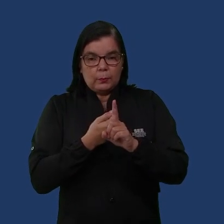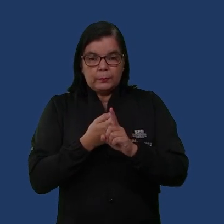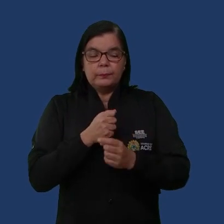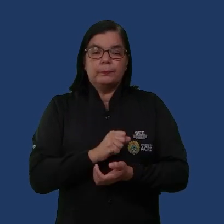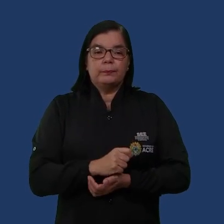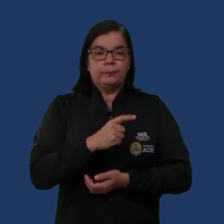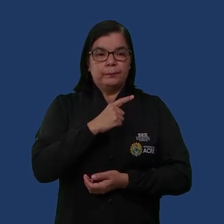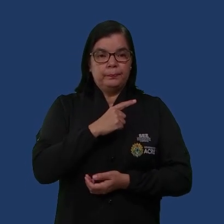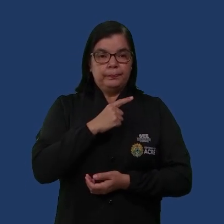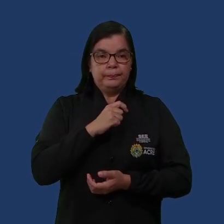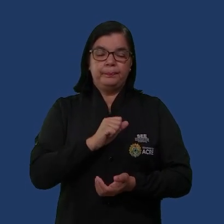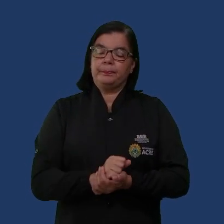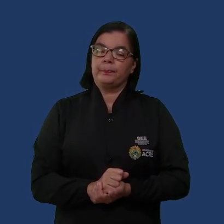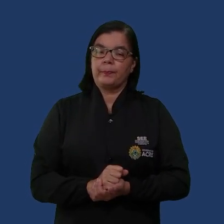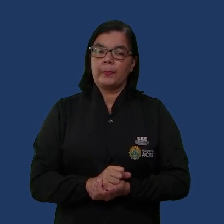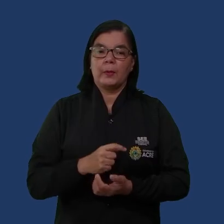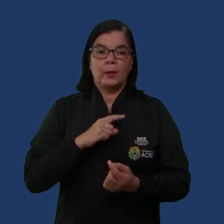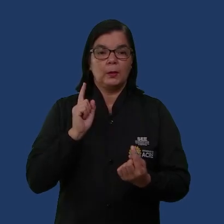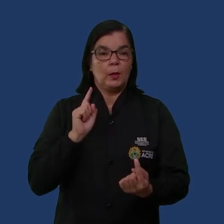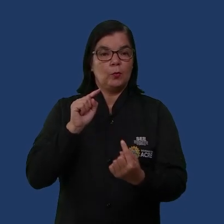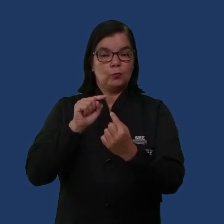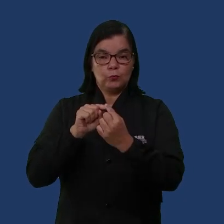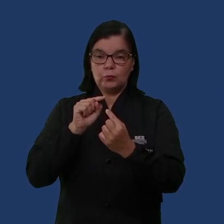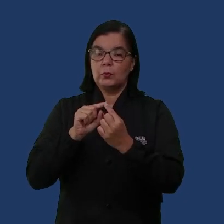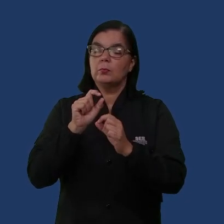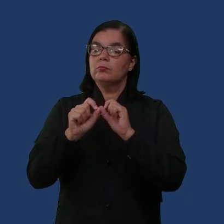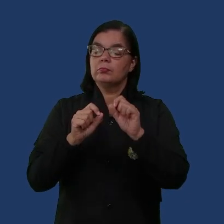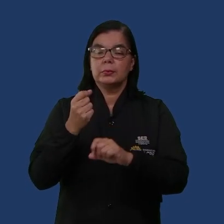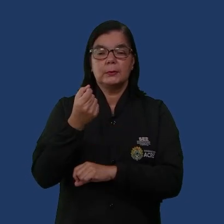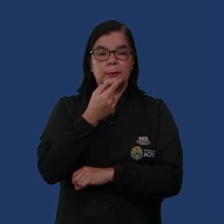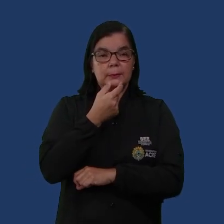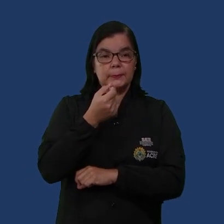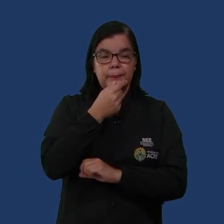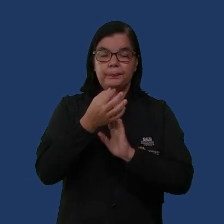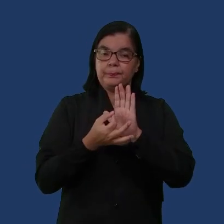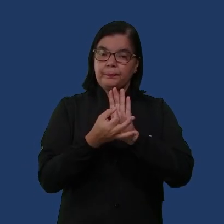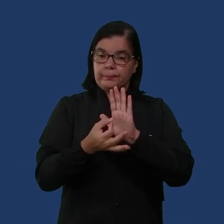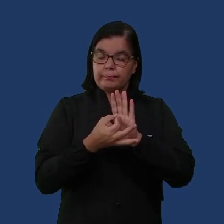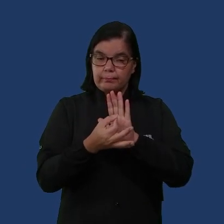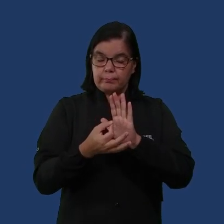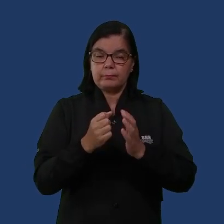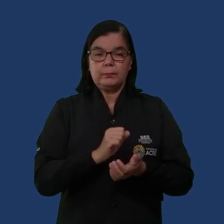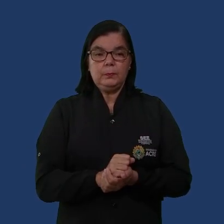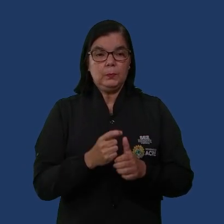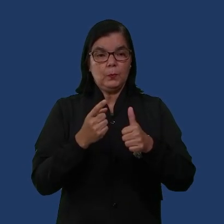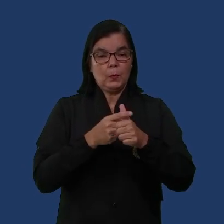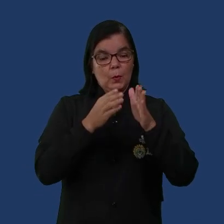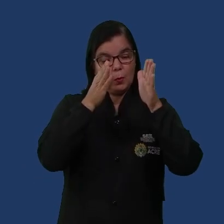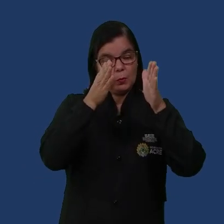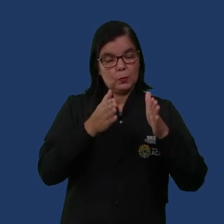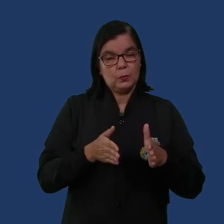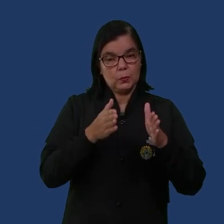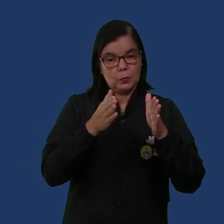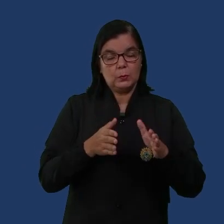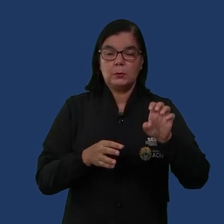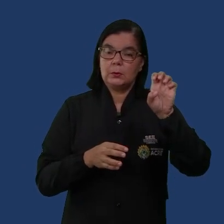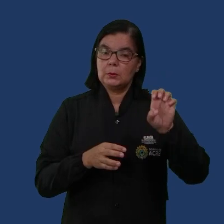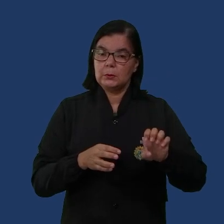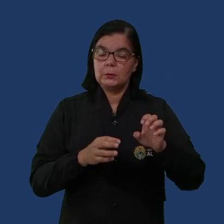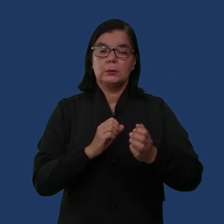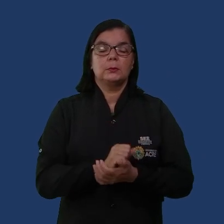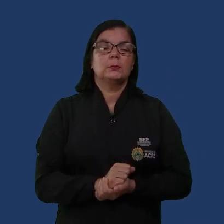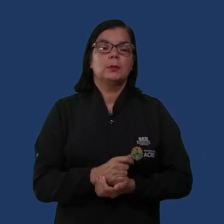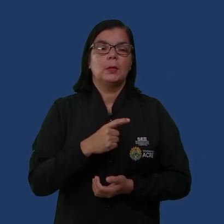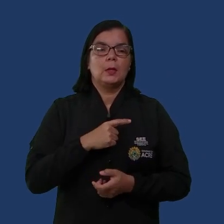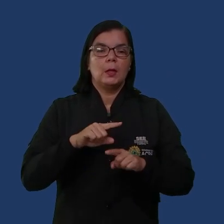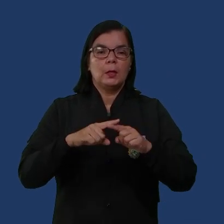Então tem a função crítica e humorística, que é essa primeira coluna à sua esquerda, diz o